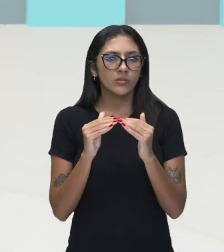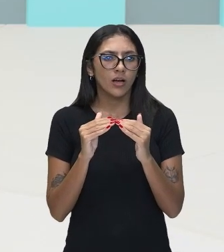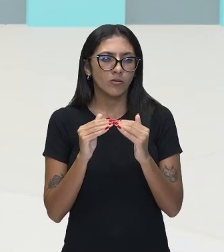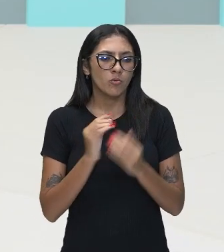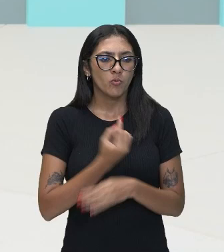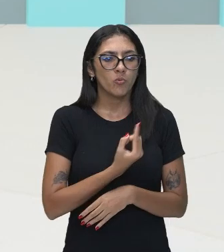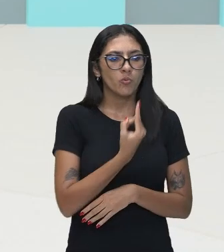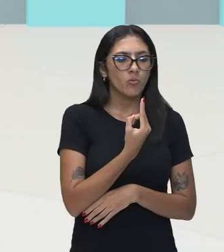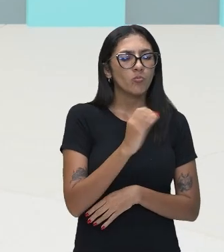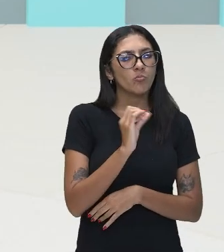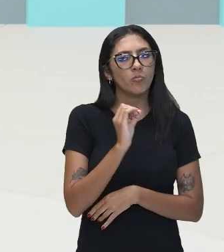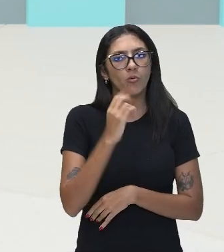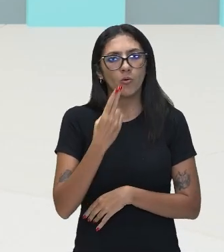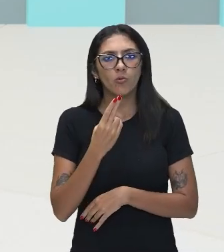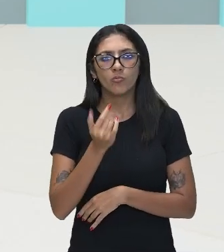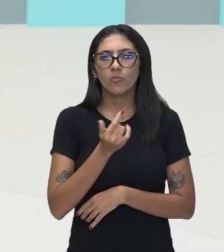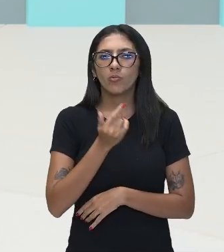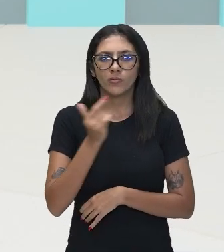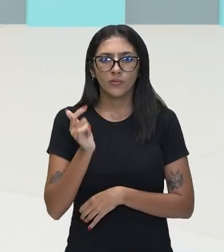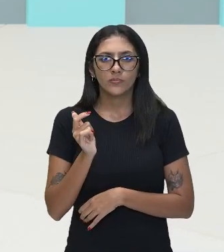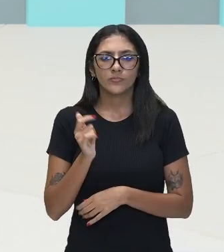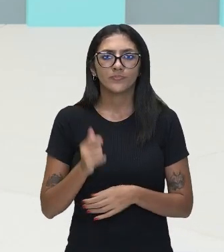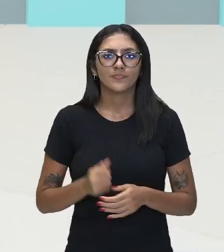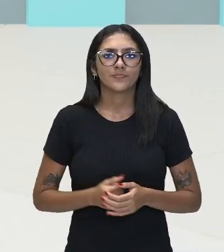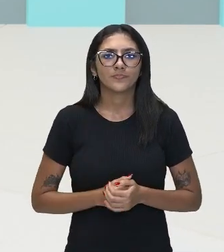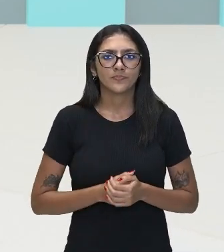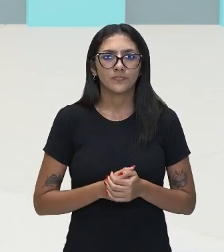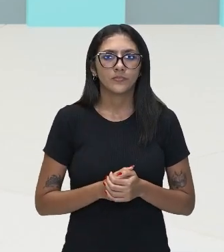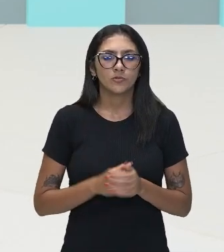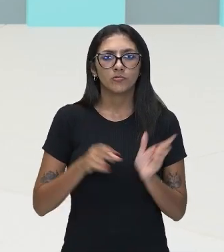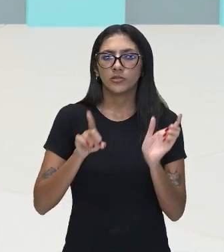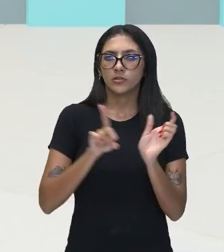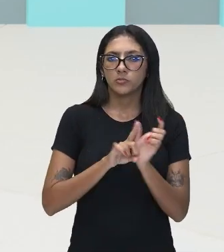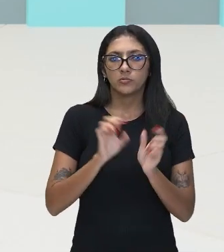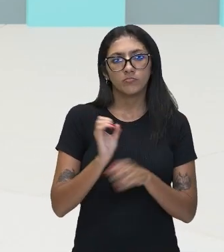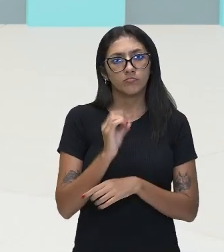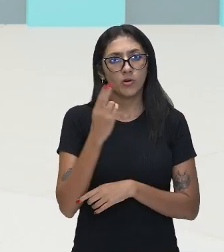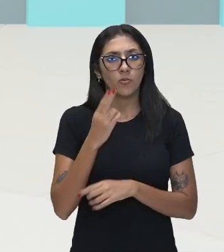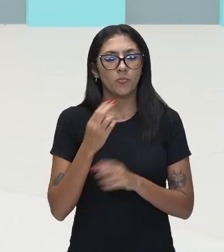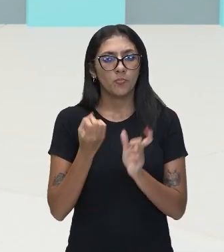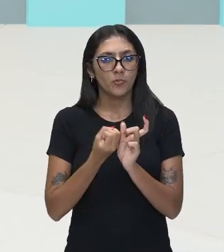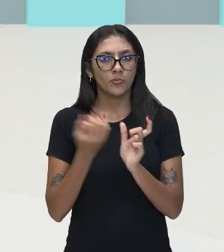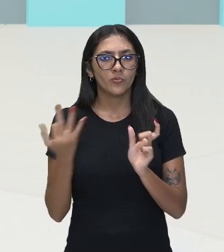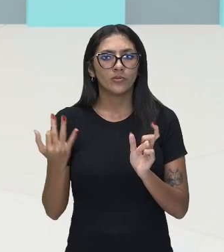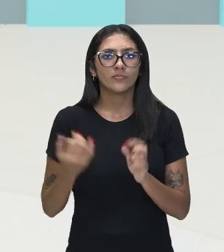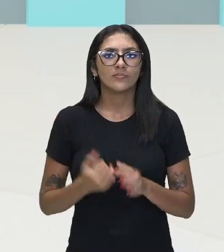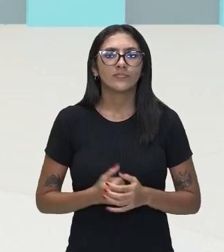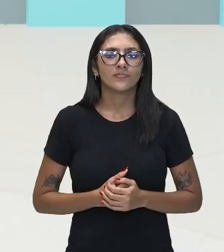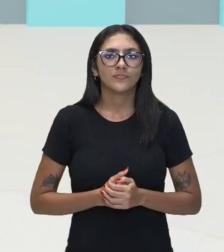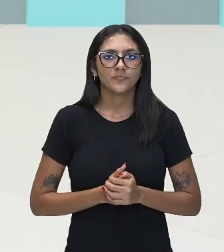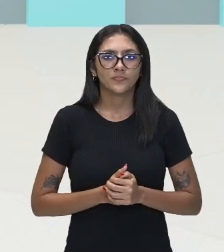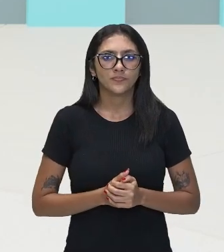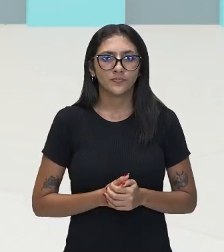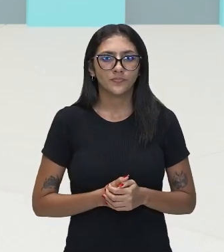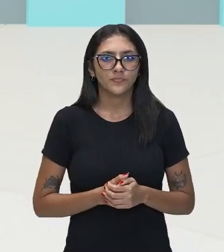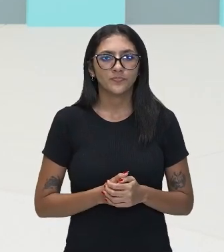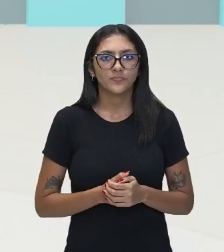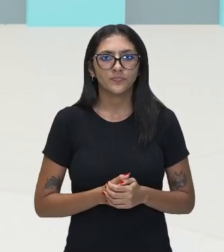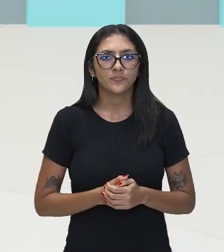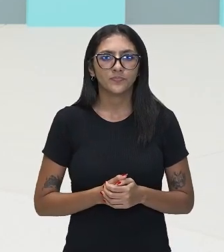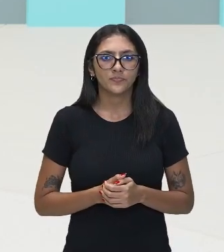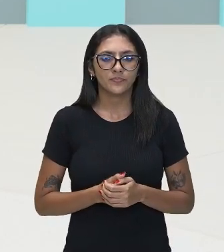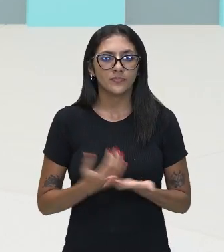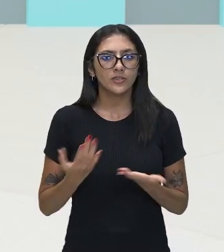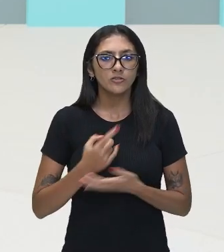todos, ou seja, você tem duas possibilidades, no singular ou no plural. Muito bem, agora então vamos dar uma olhadinha aqui,